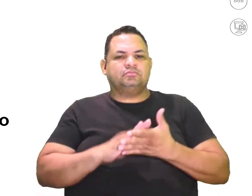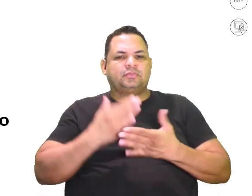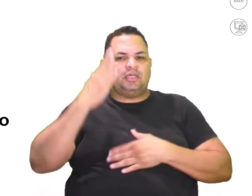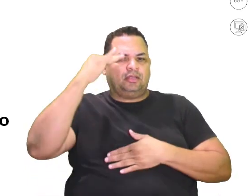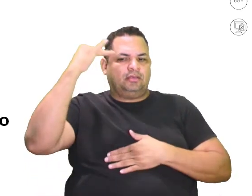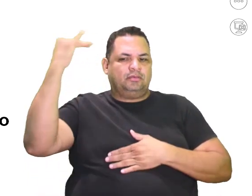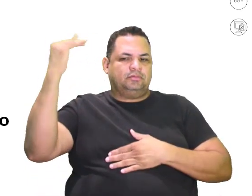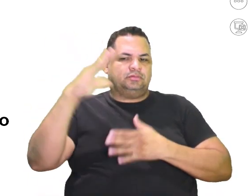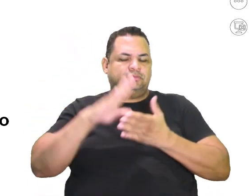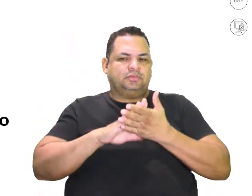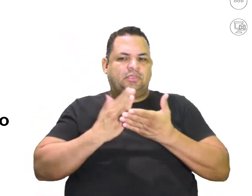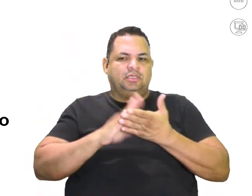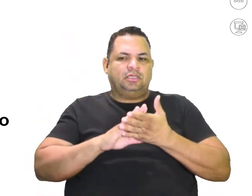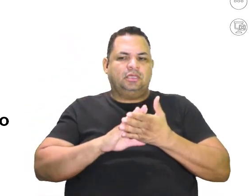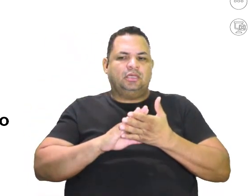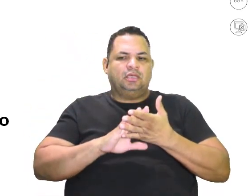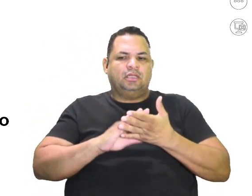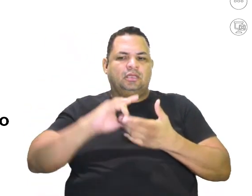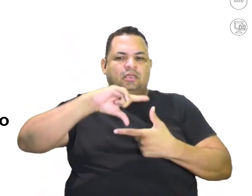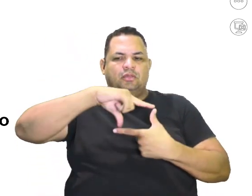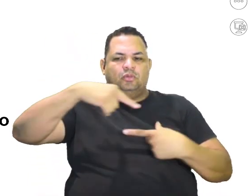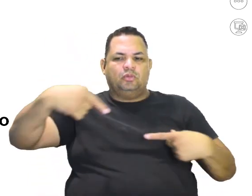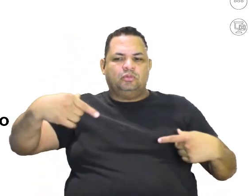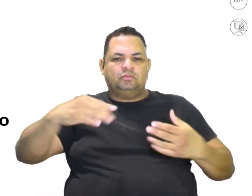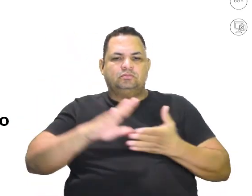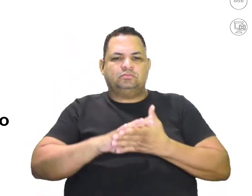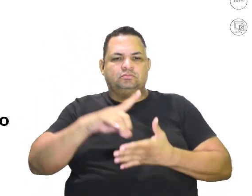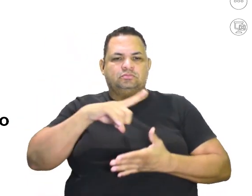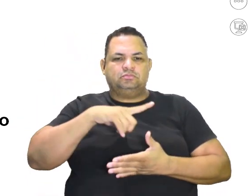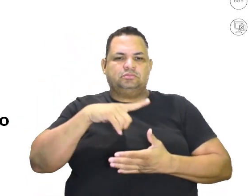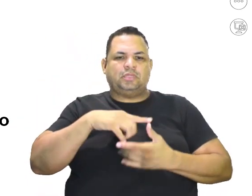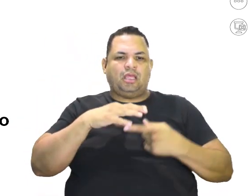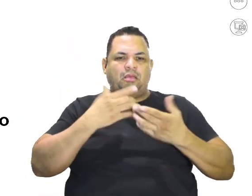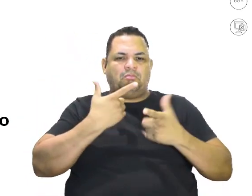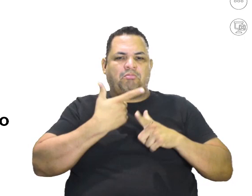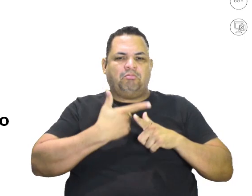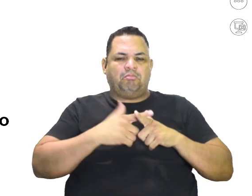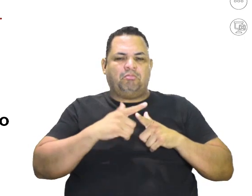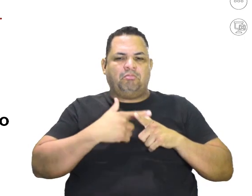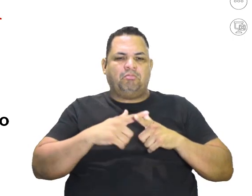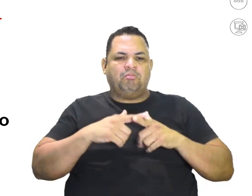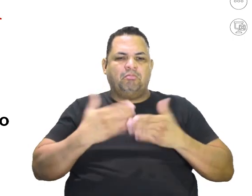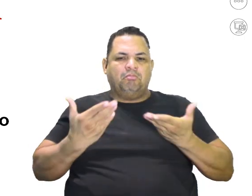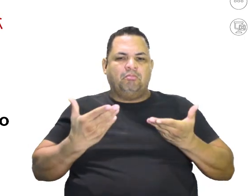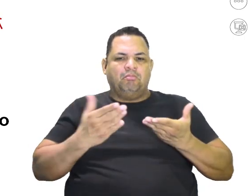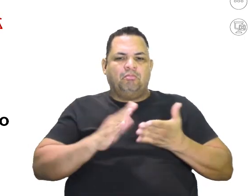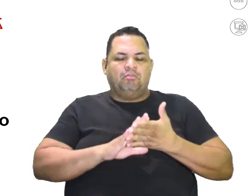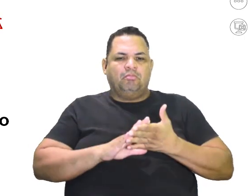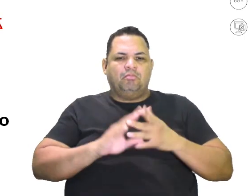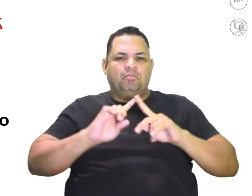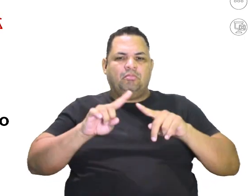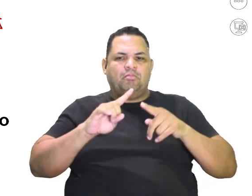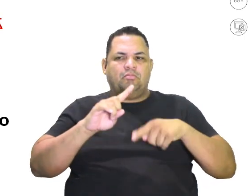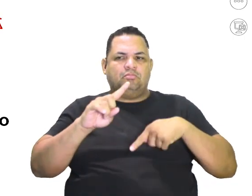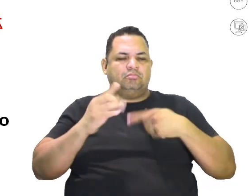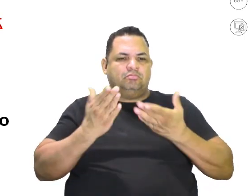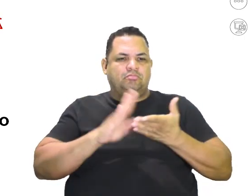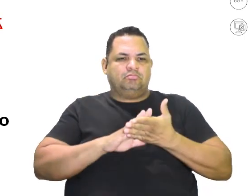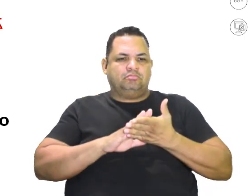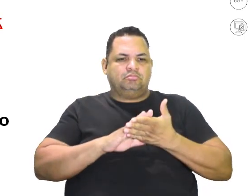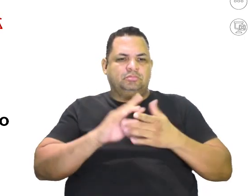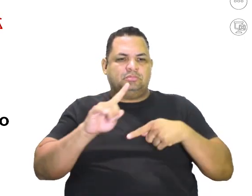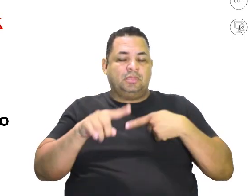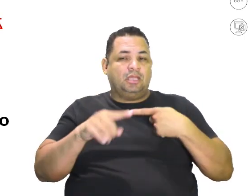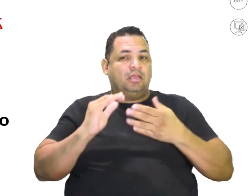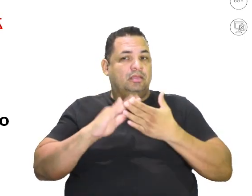aparição lá no modernismo, onde ele vai causar uma polêmica enorme. Mas nós não vamos